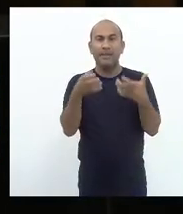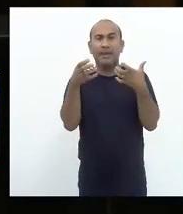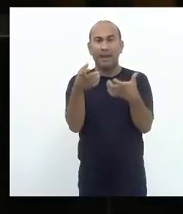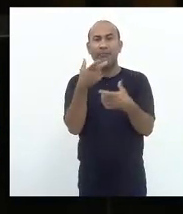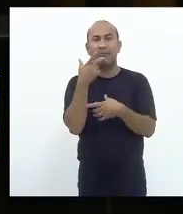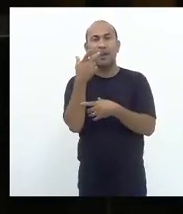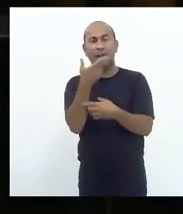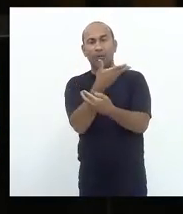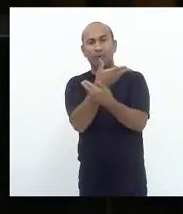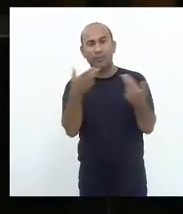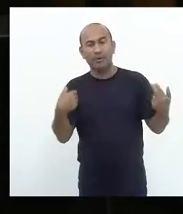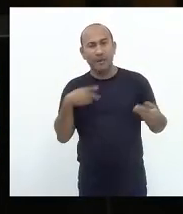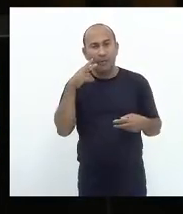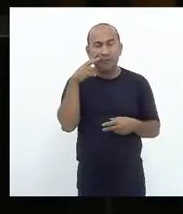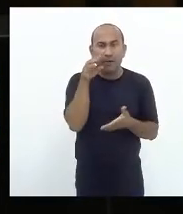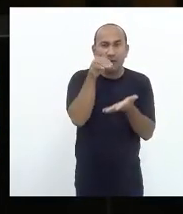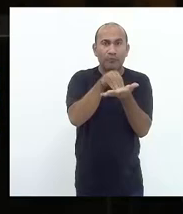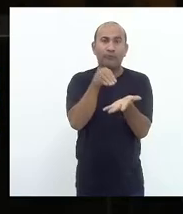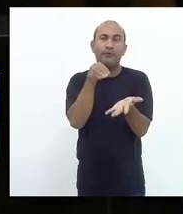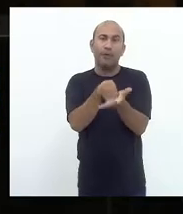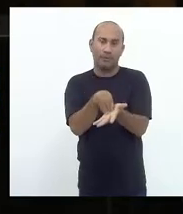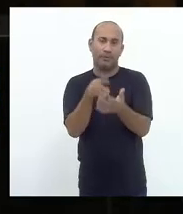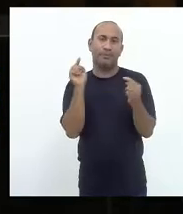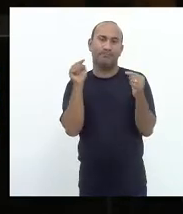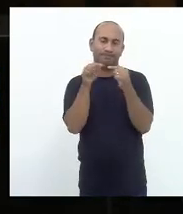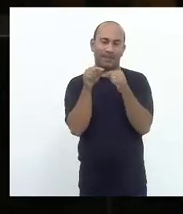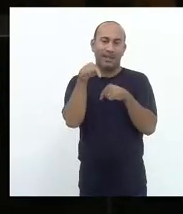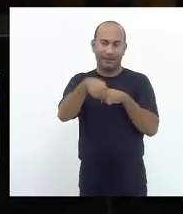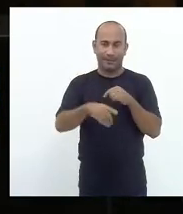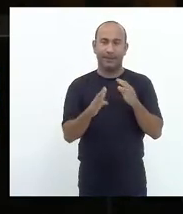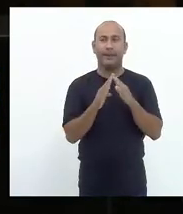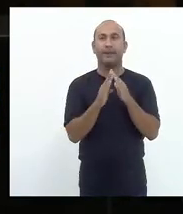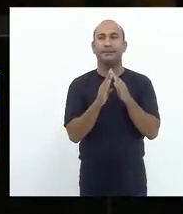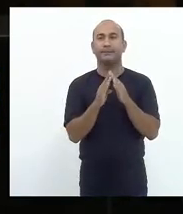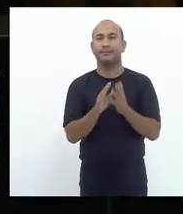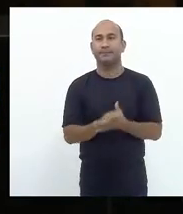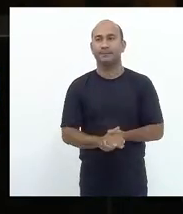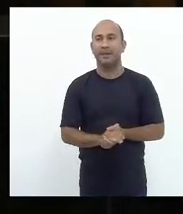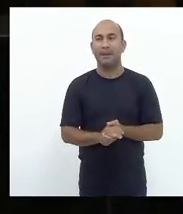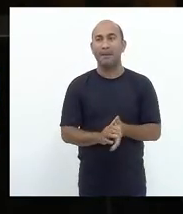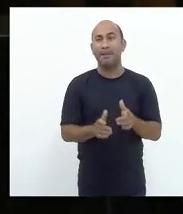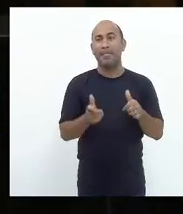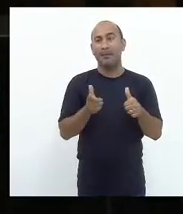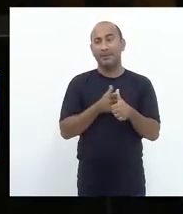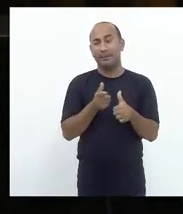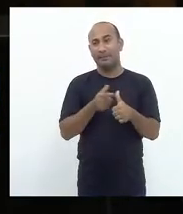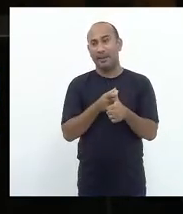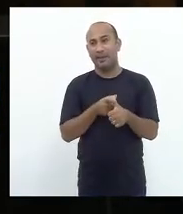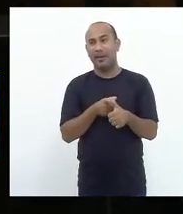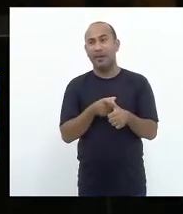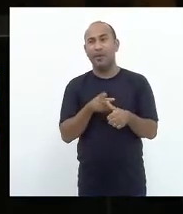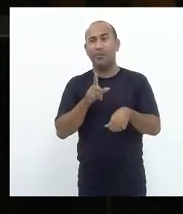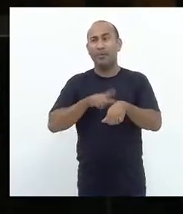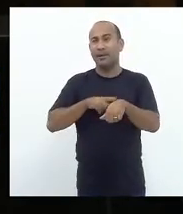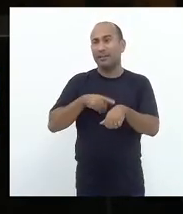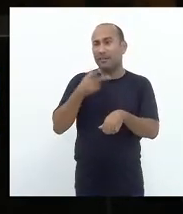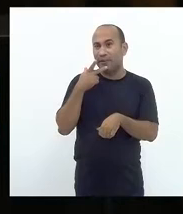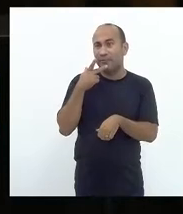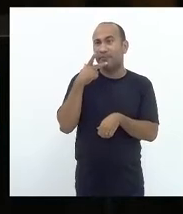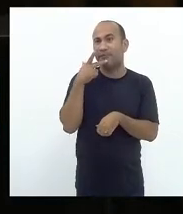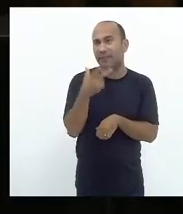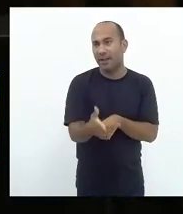coisas que eu vejo que falta muito coerência nesta casa. Primeiro, é a fala quando se usou aqui